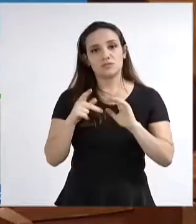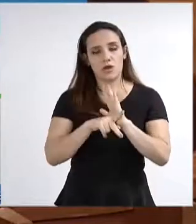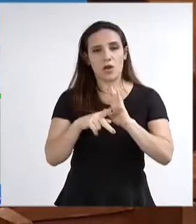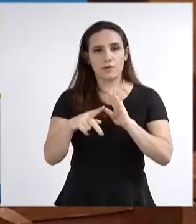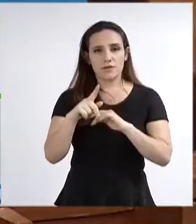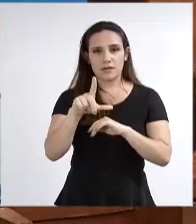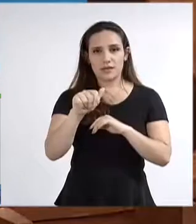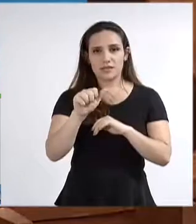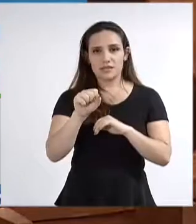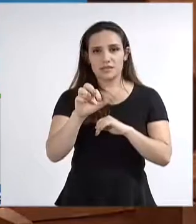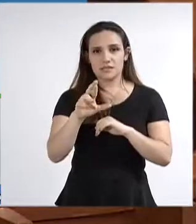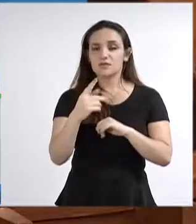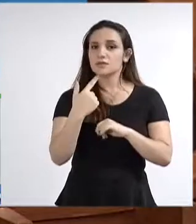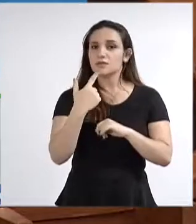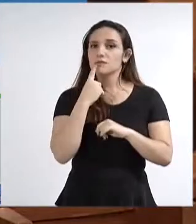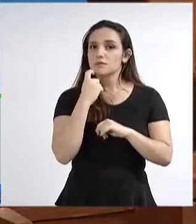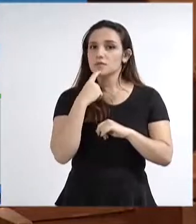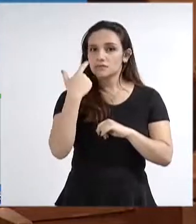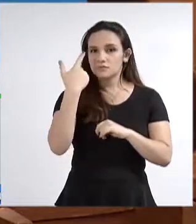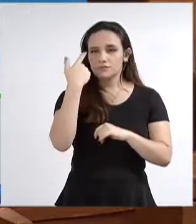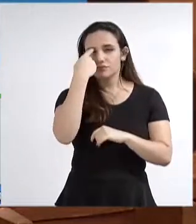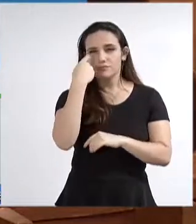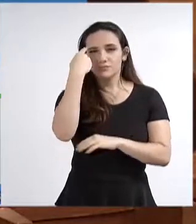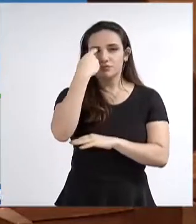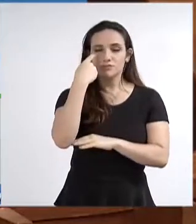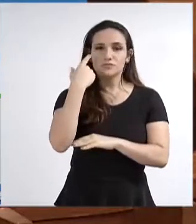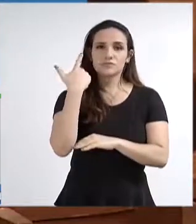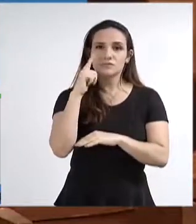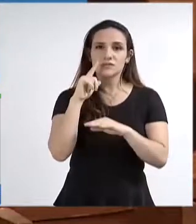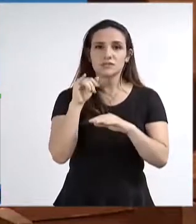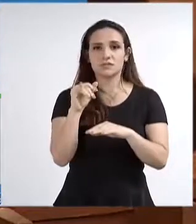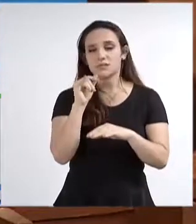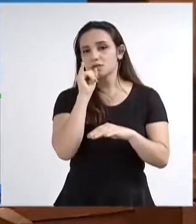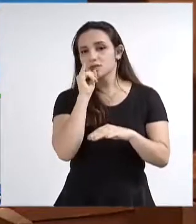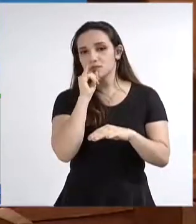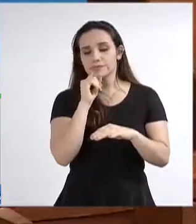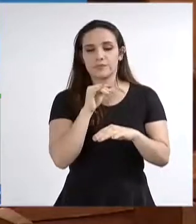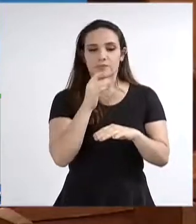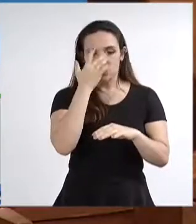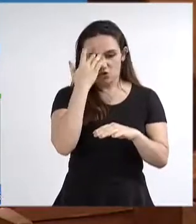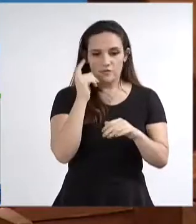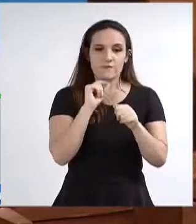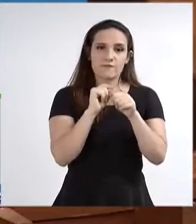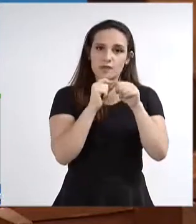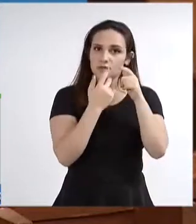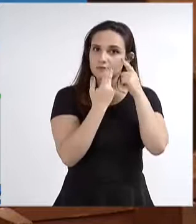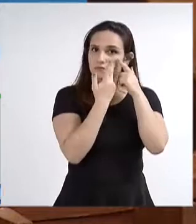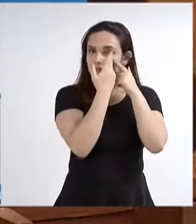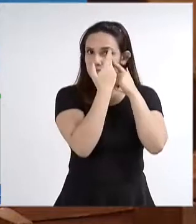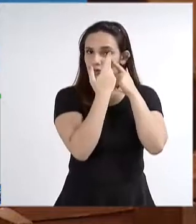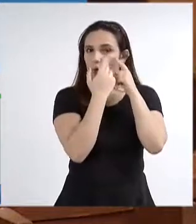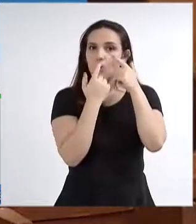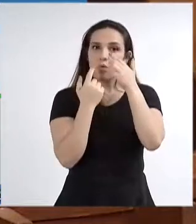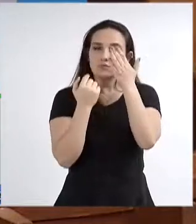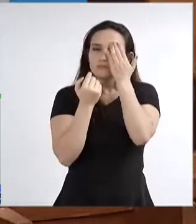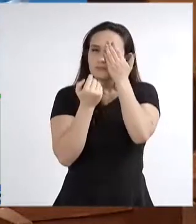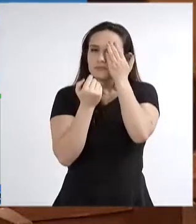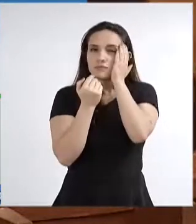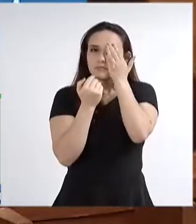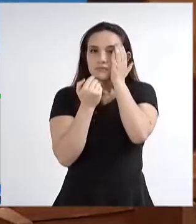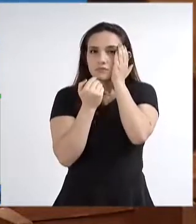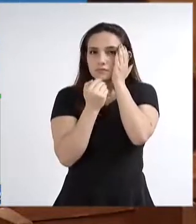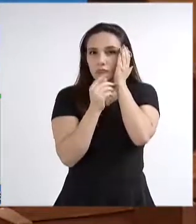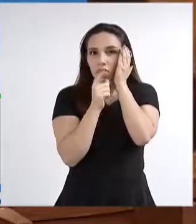para a correção, né, das cirurgias de catarata, aquelas pessoas que operaram e por uma razão ou por